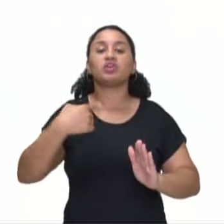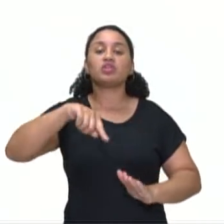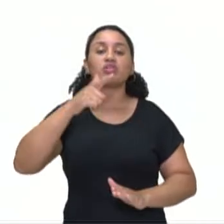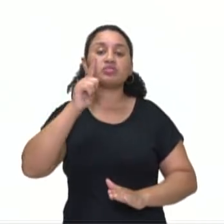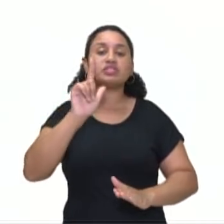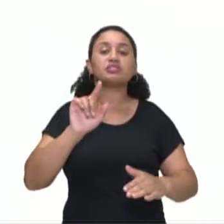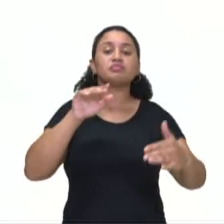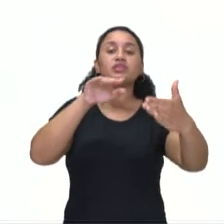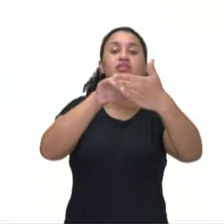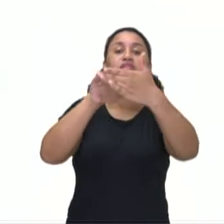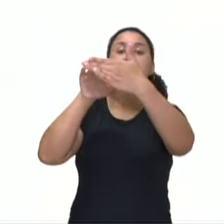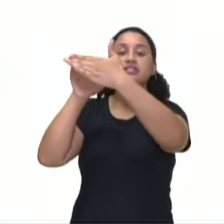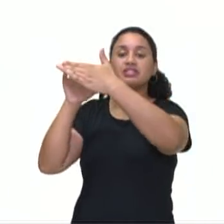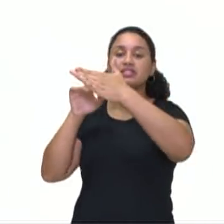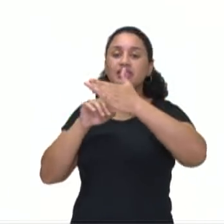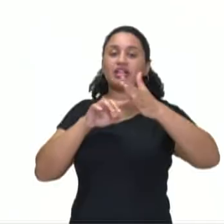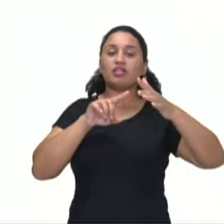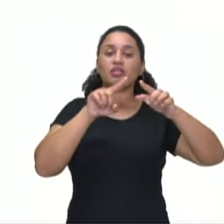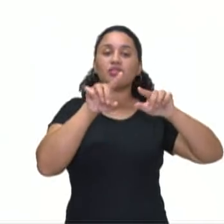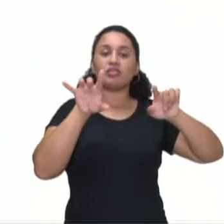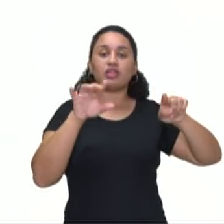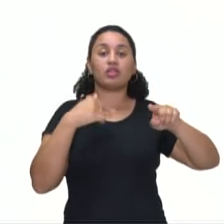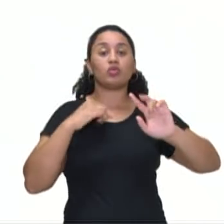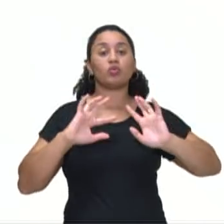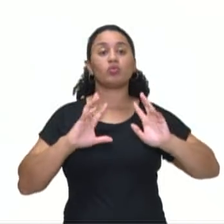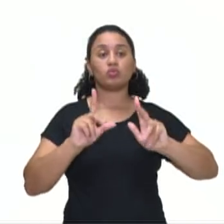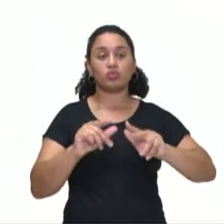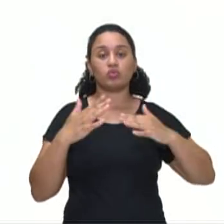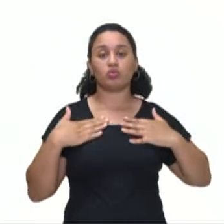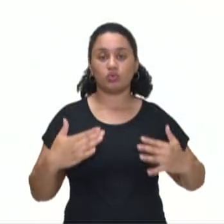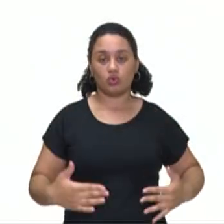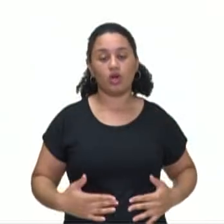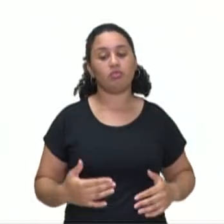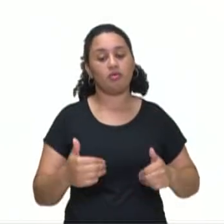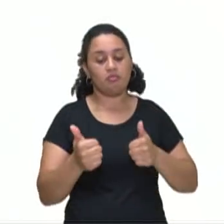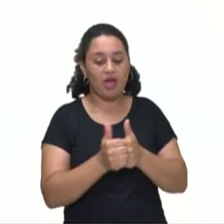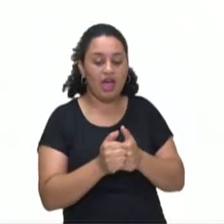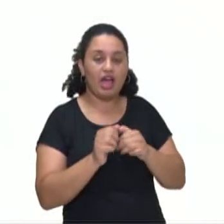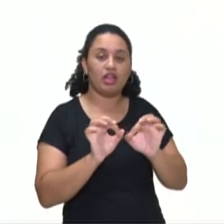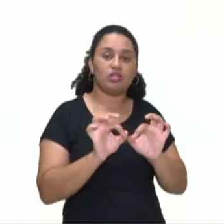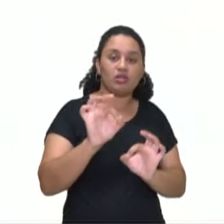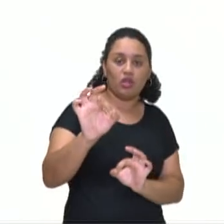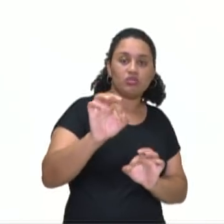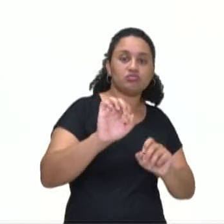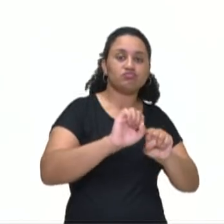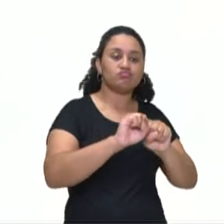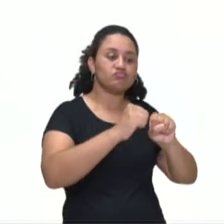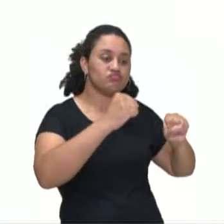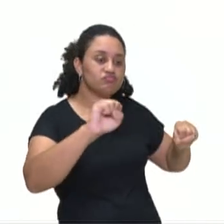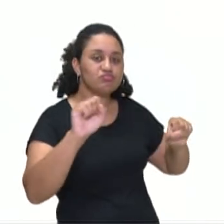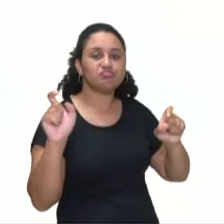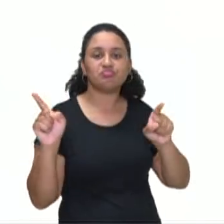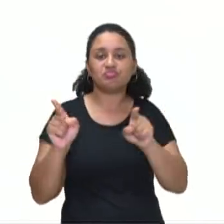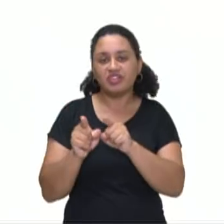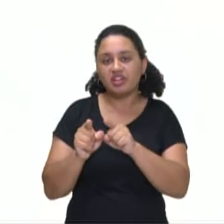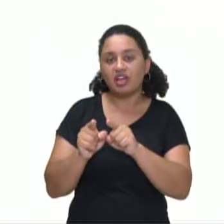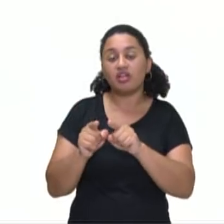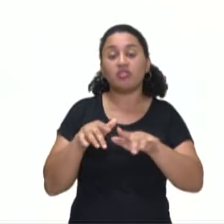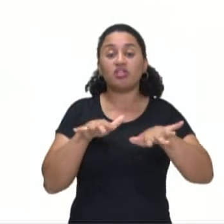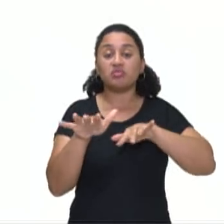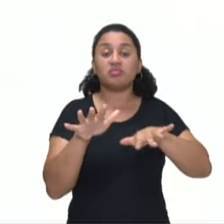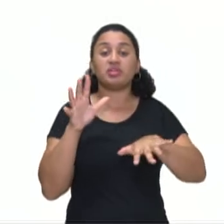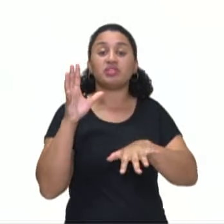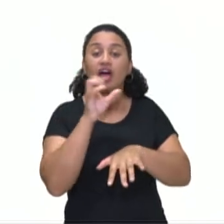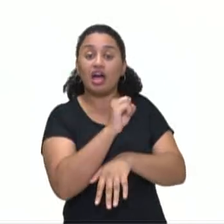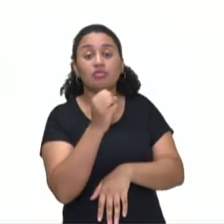alcançar com todas as partes do corpo, perto ou longe, grande ou pequeno, com movimentos rápidos